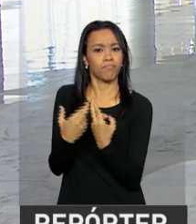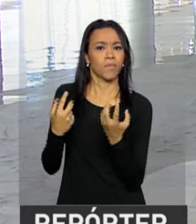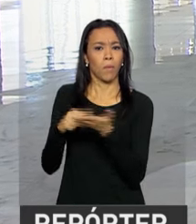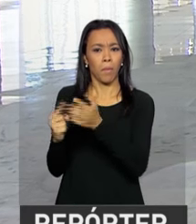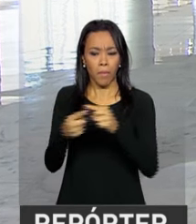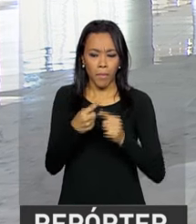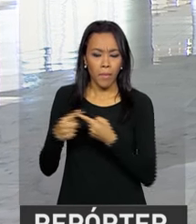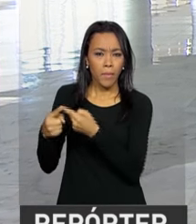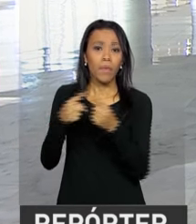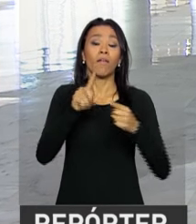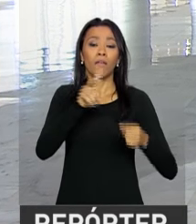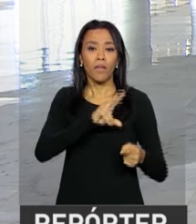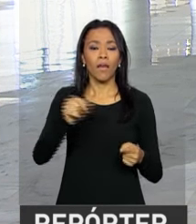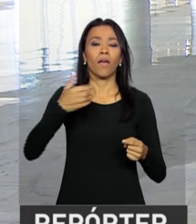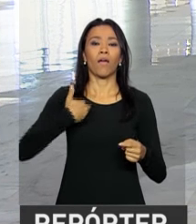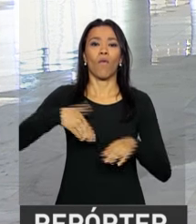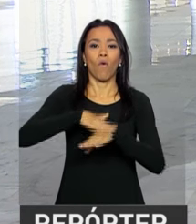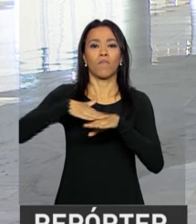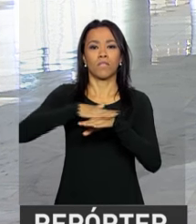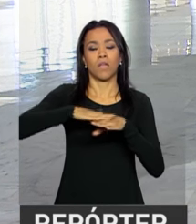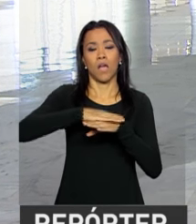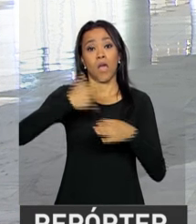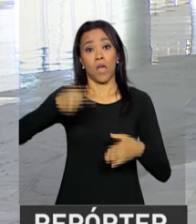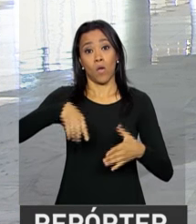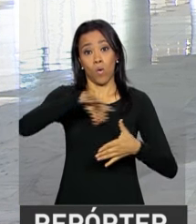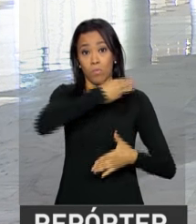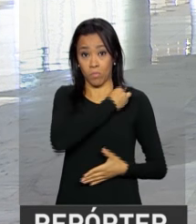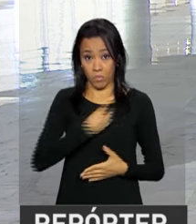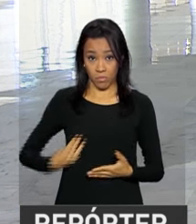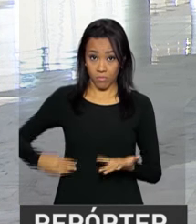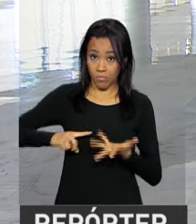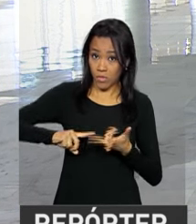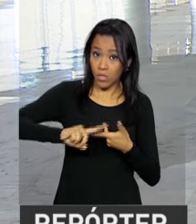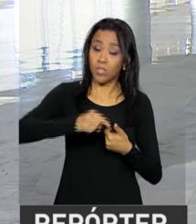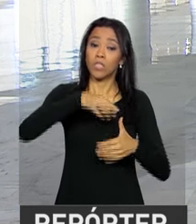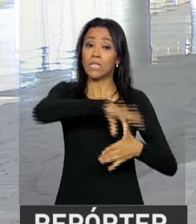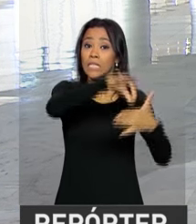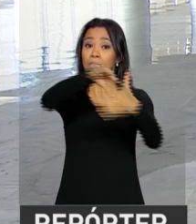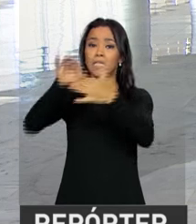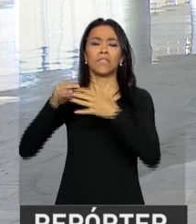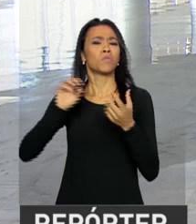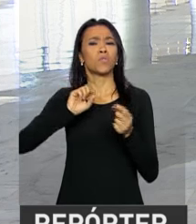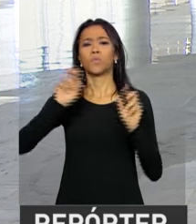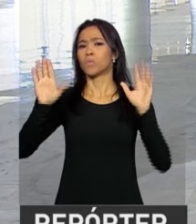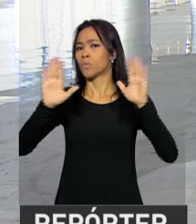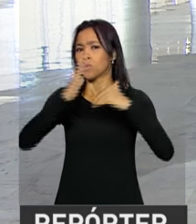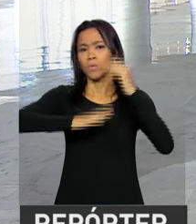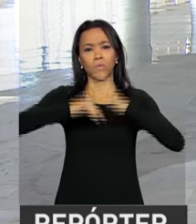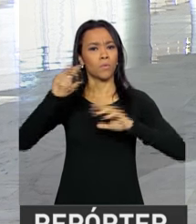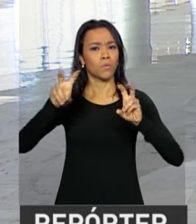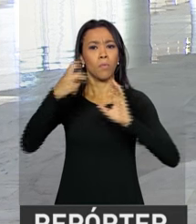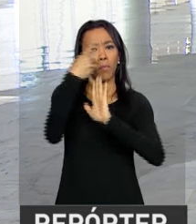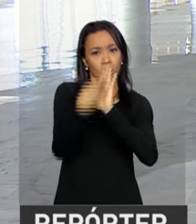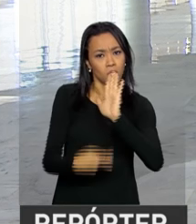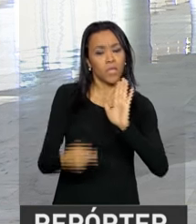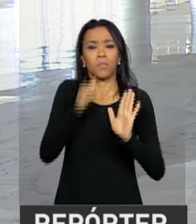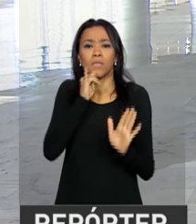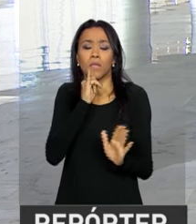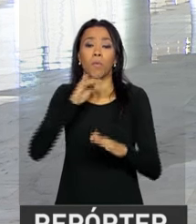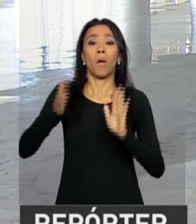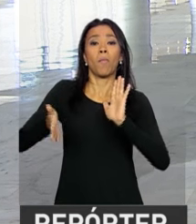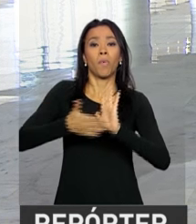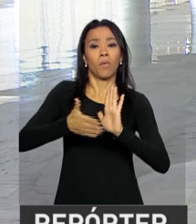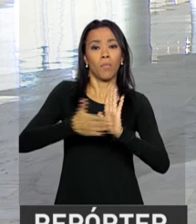ministros e os líderes da base aliada sobre projetos importantes para o governo que estão na Câmara dos Deputados como por exemplo a proposta de